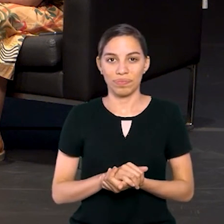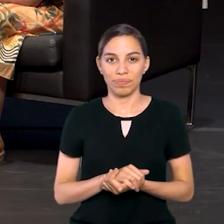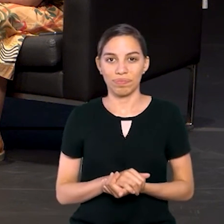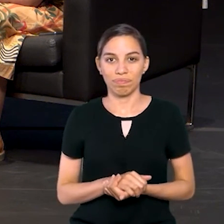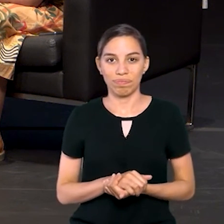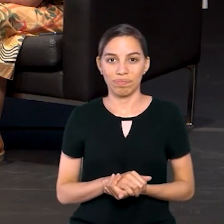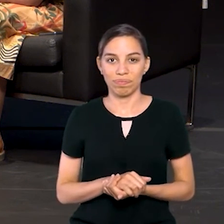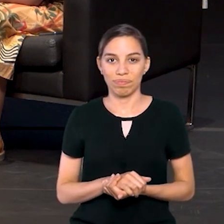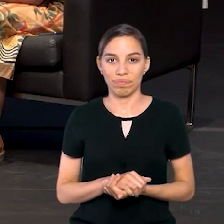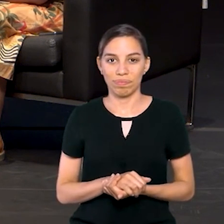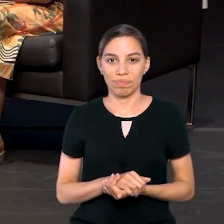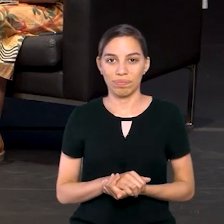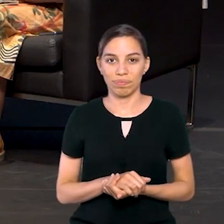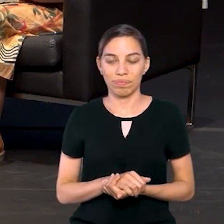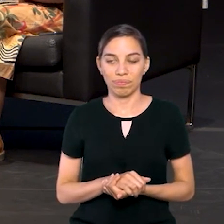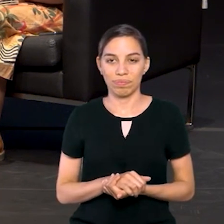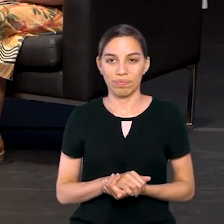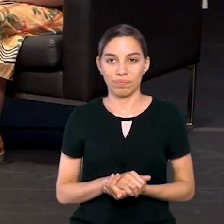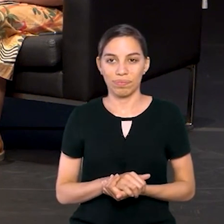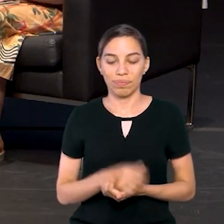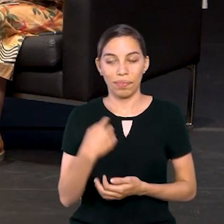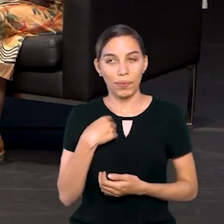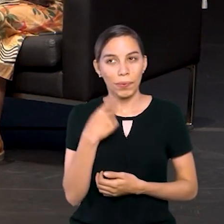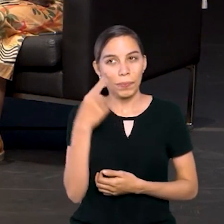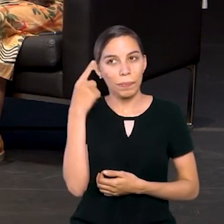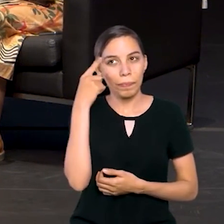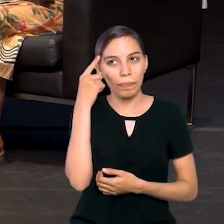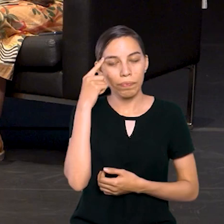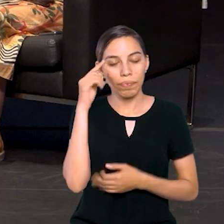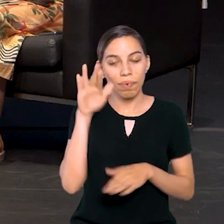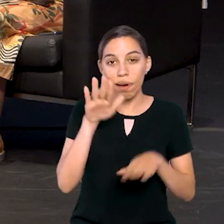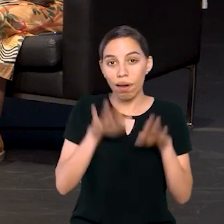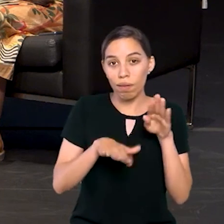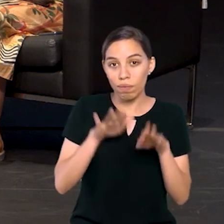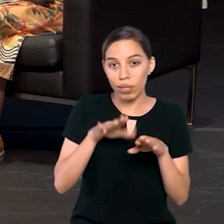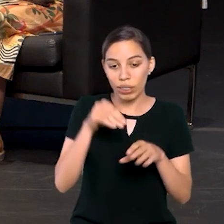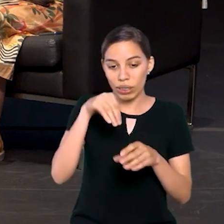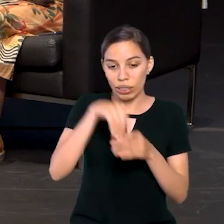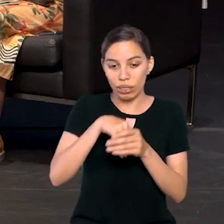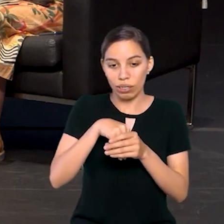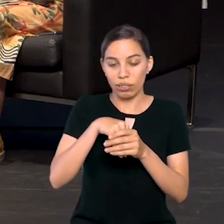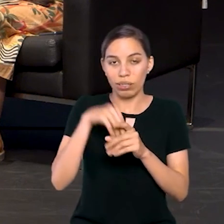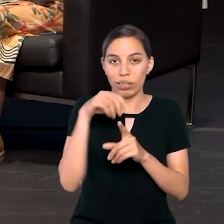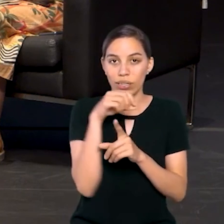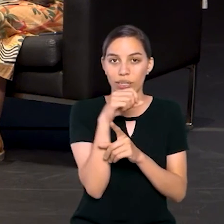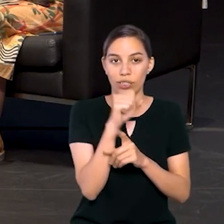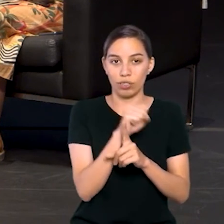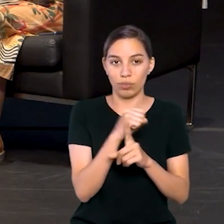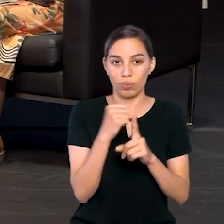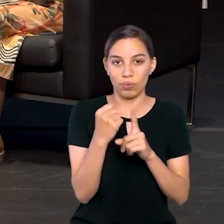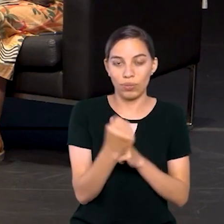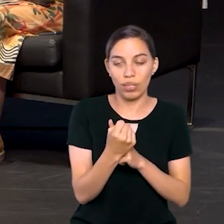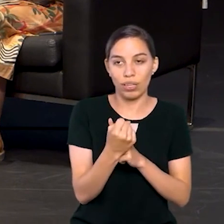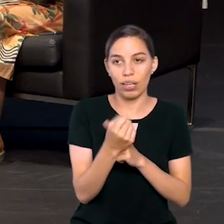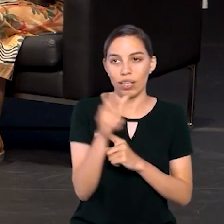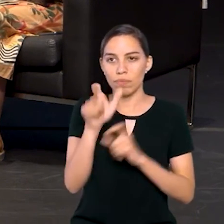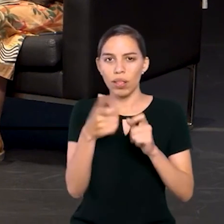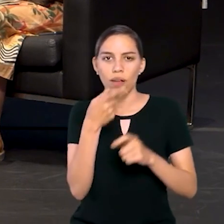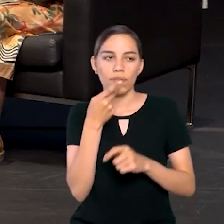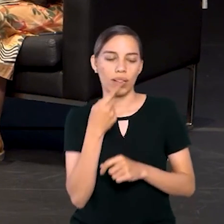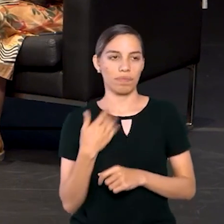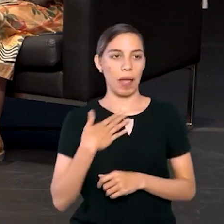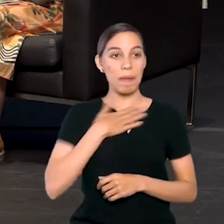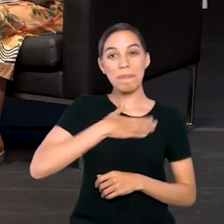eu até estava pensando que, às vezes, dentro, né, dessa sociedade dominante, quando as pessoas se conhecem, elas falam